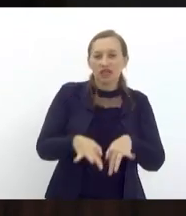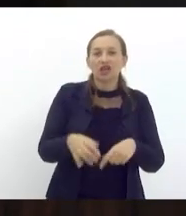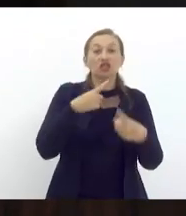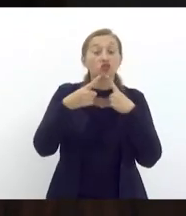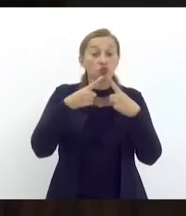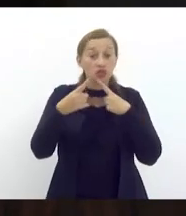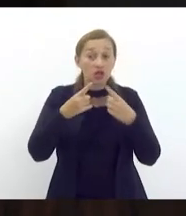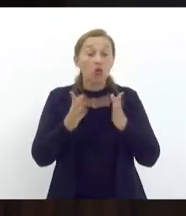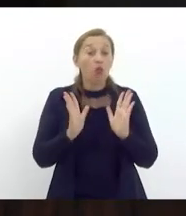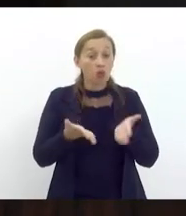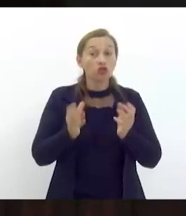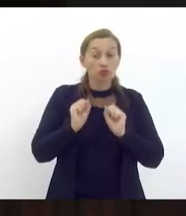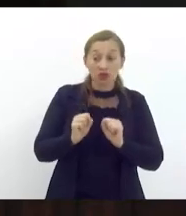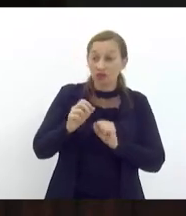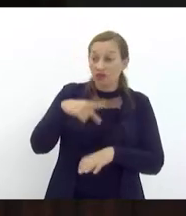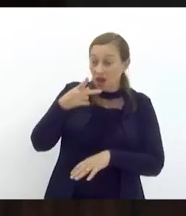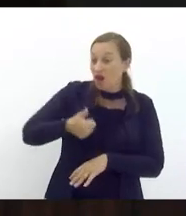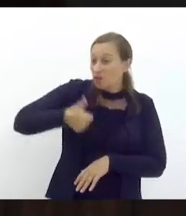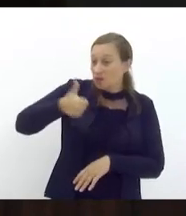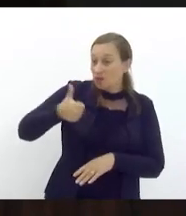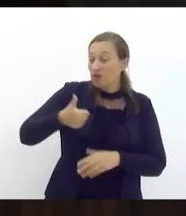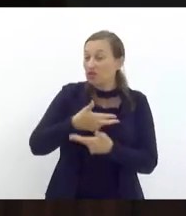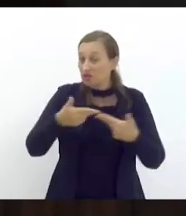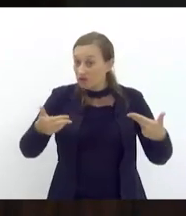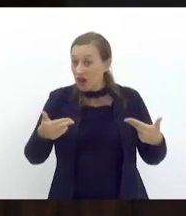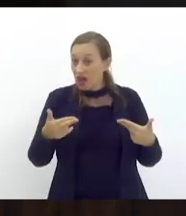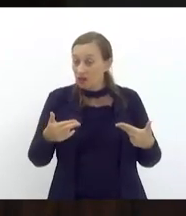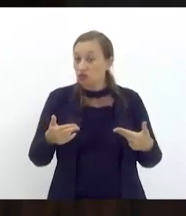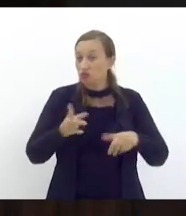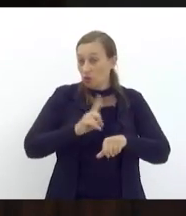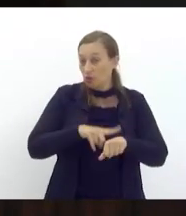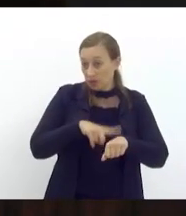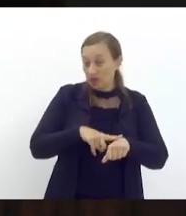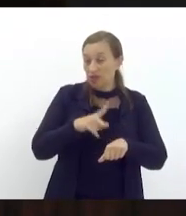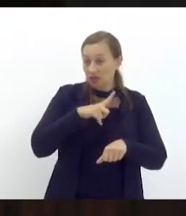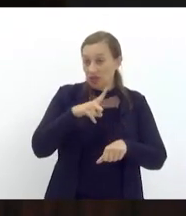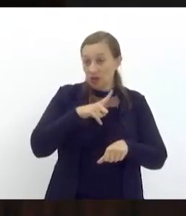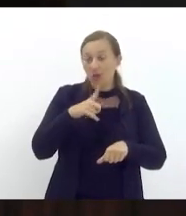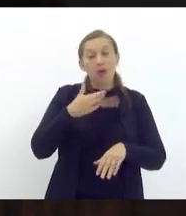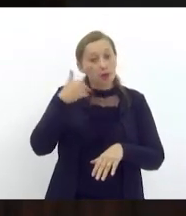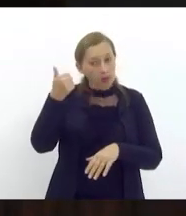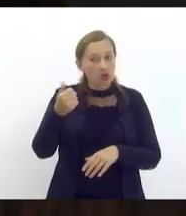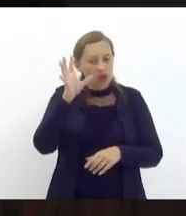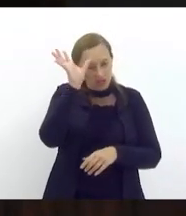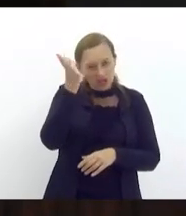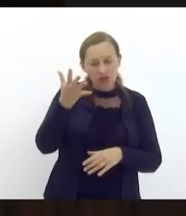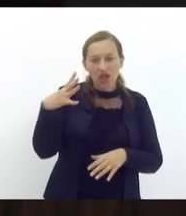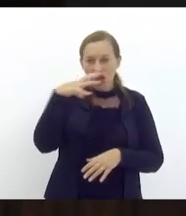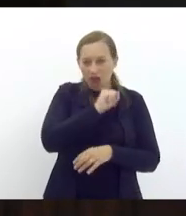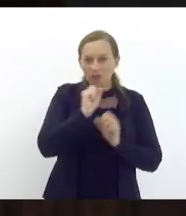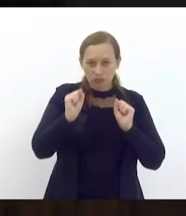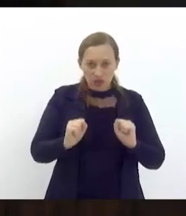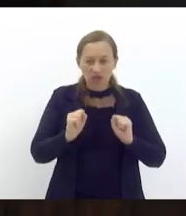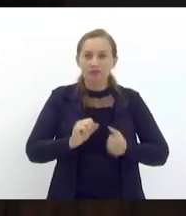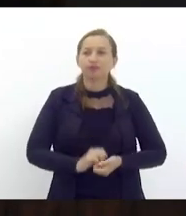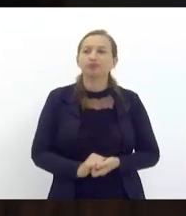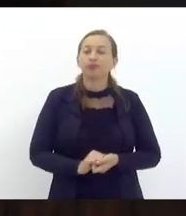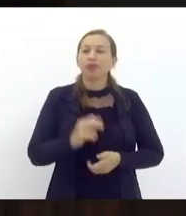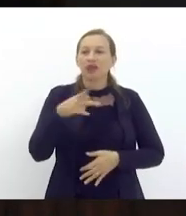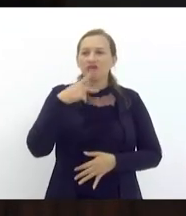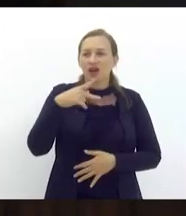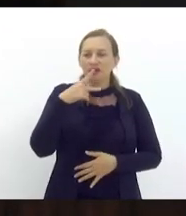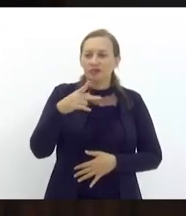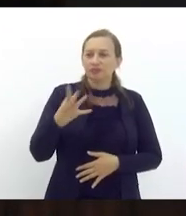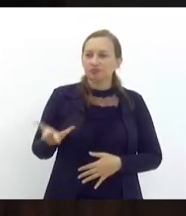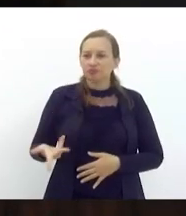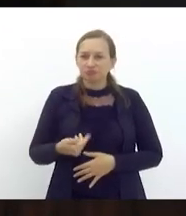hoje podemos dizer assim num primeiro de muitos turnos que tenhamos para amadurecer isso para resolver o quanto mais rápido possível dizendo que